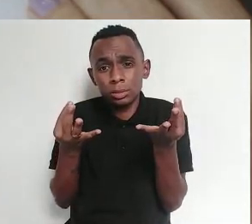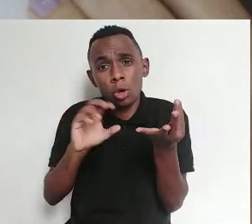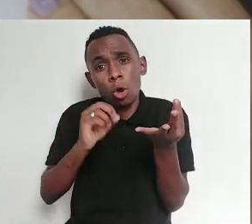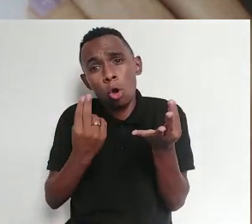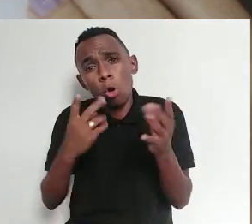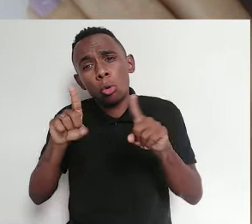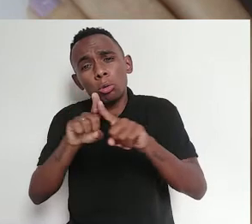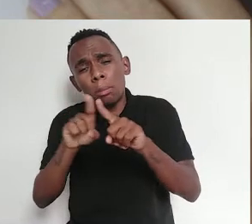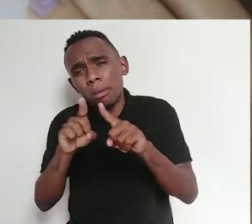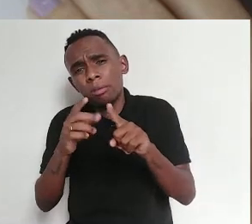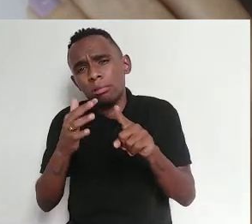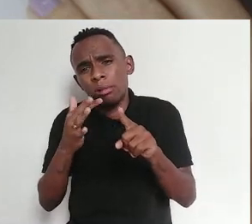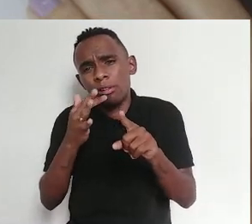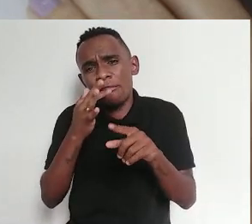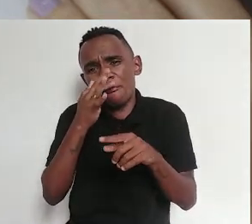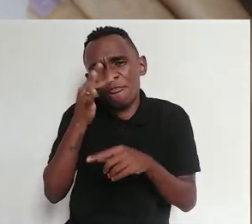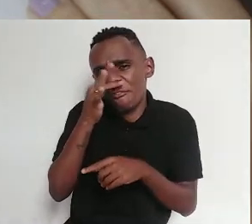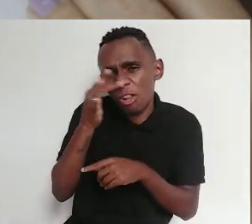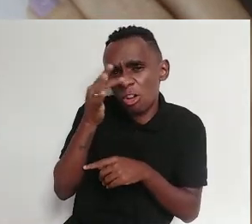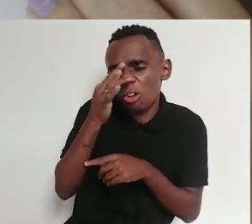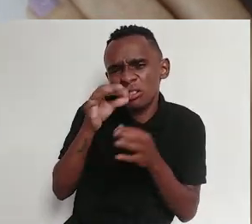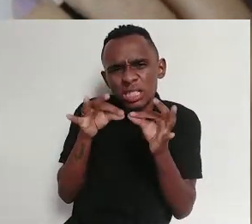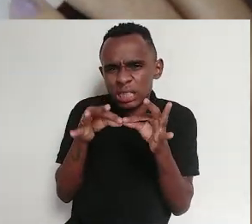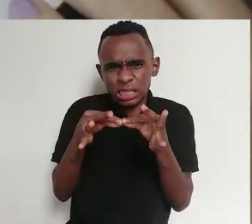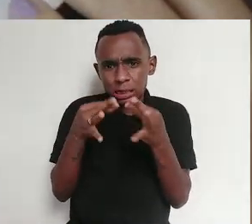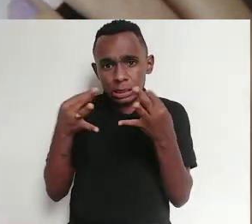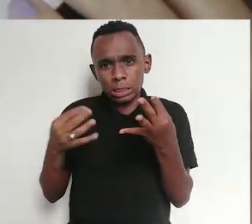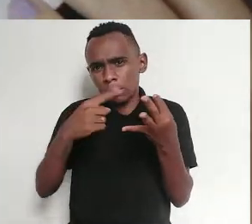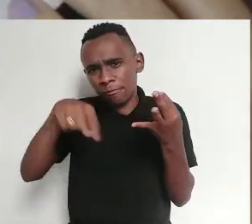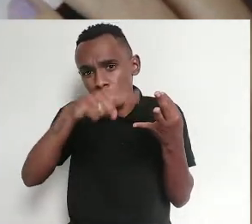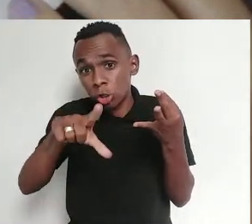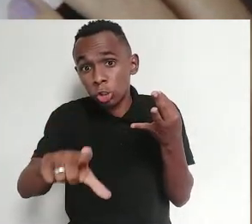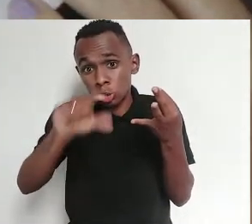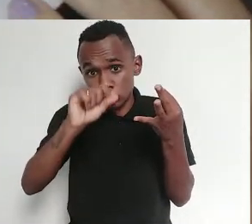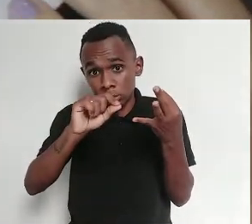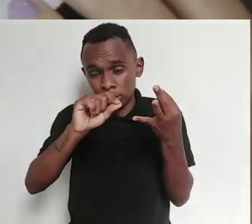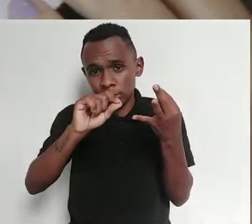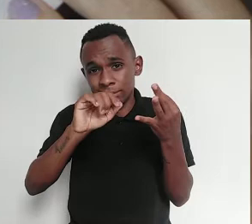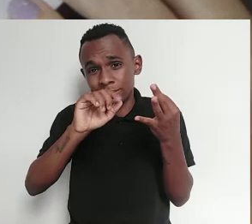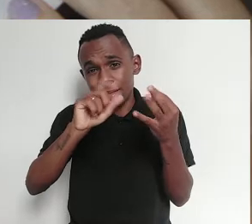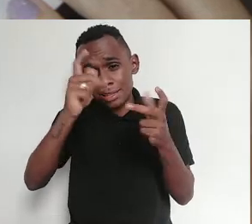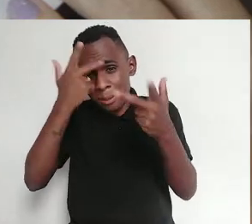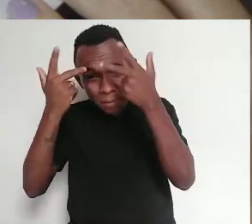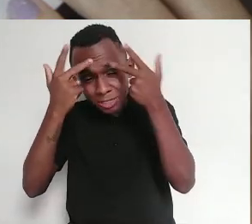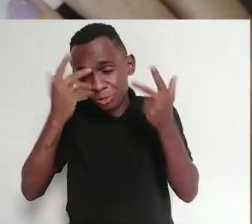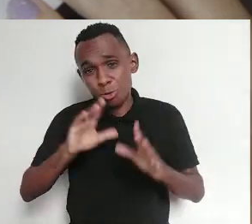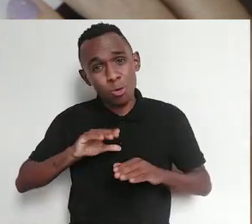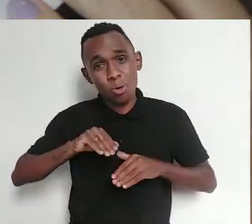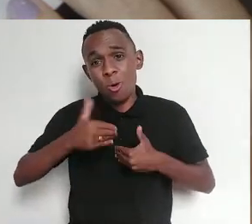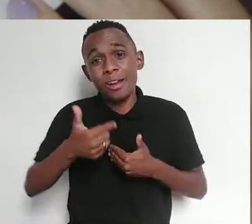uma florzinha. Vocês podem escolher. Para quem não tem coragem de se arriscar a